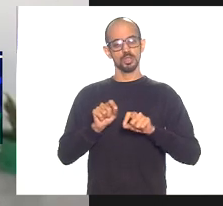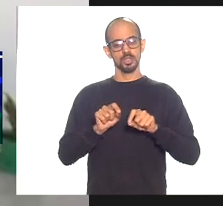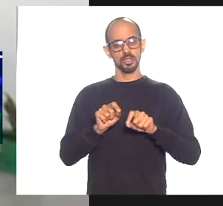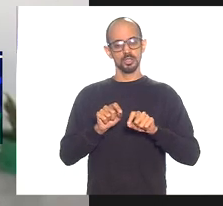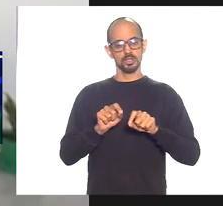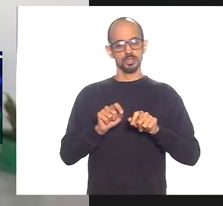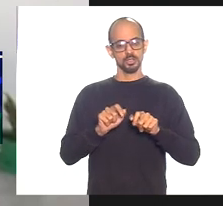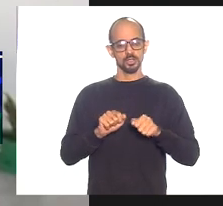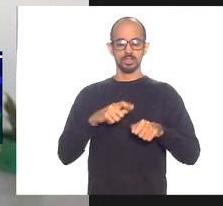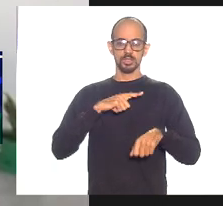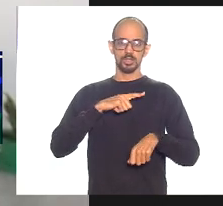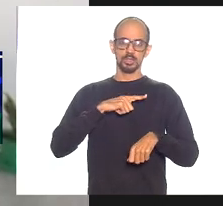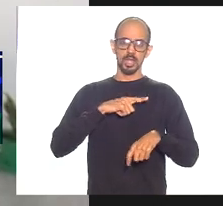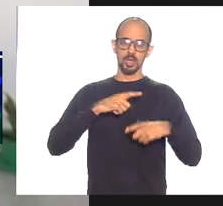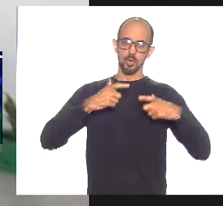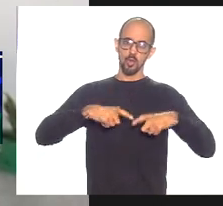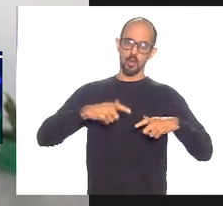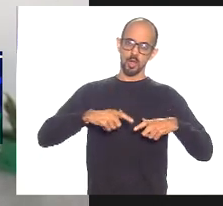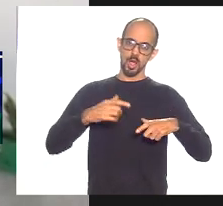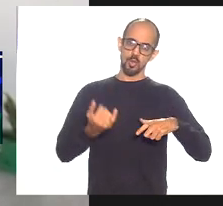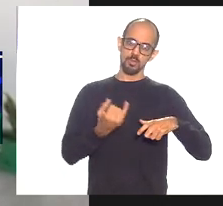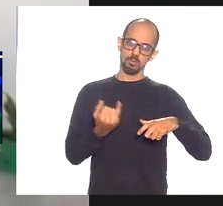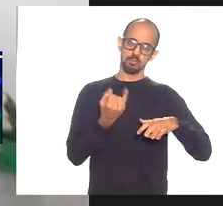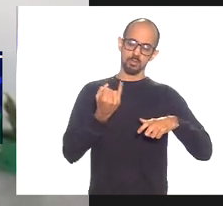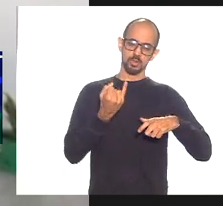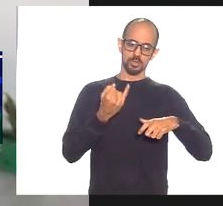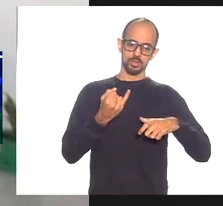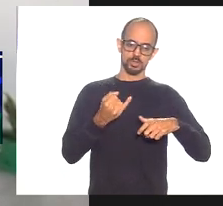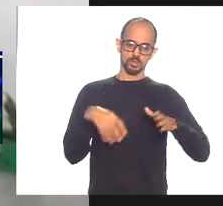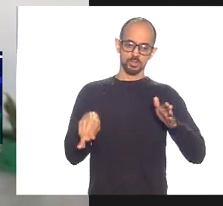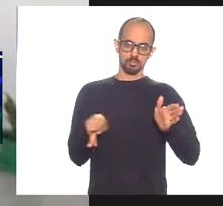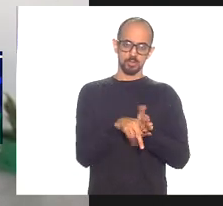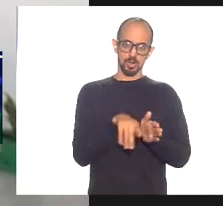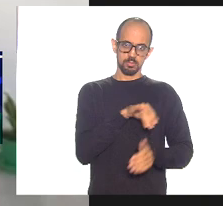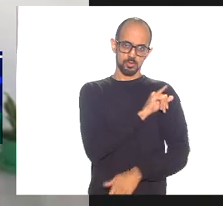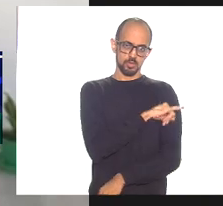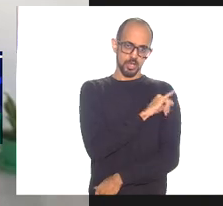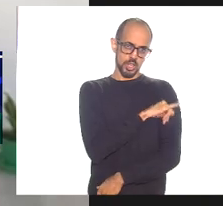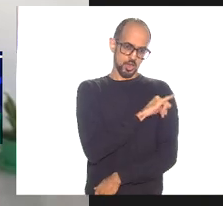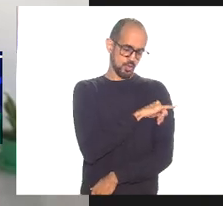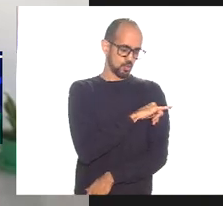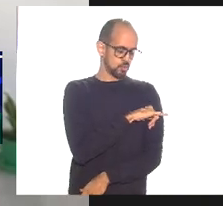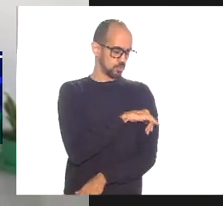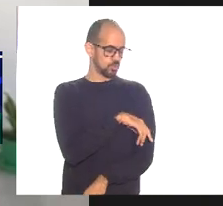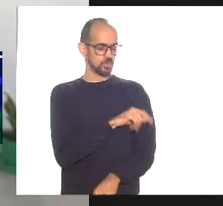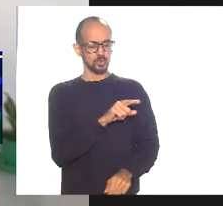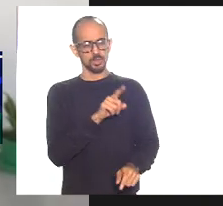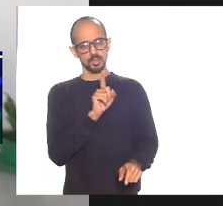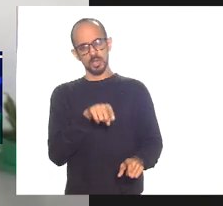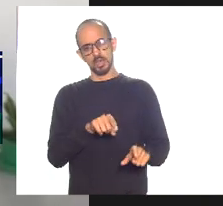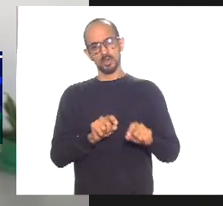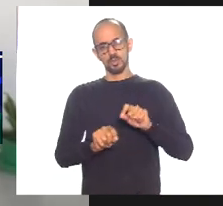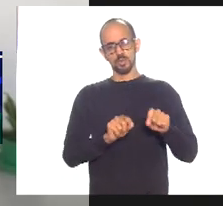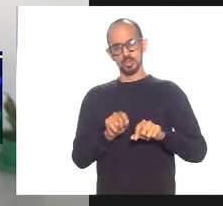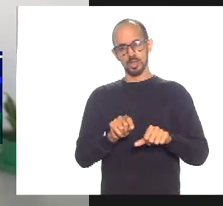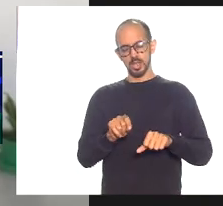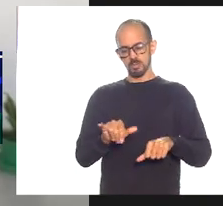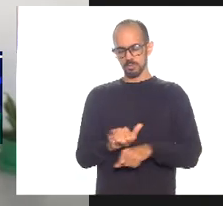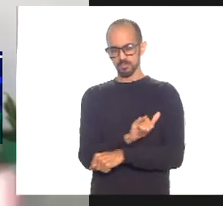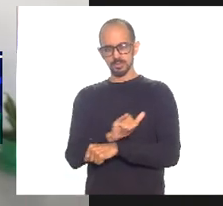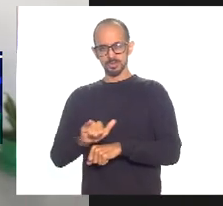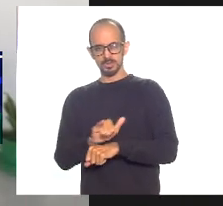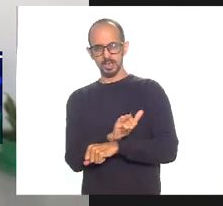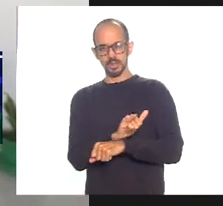querido um espaço importante no Rio de Janeiro em termos de é ver citação